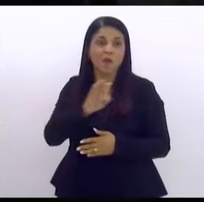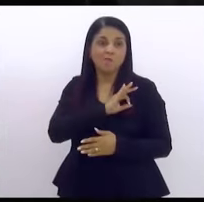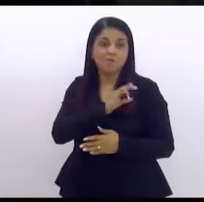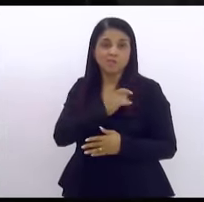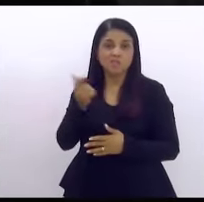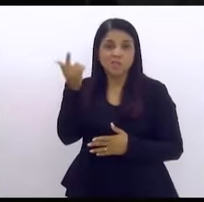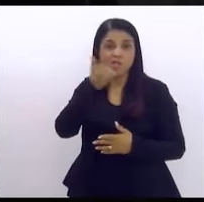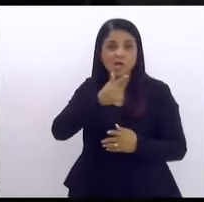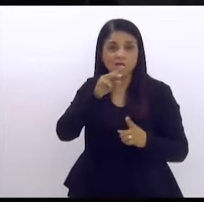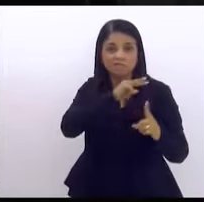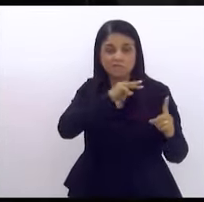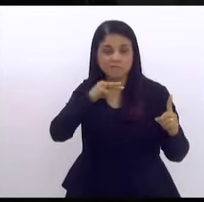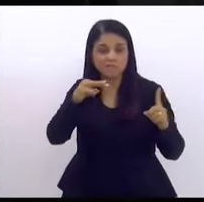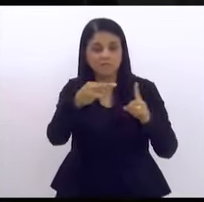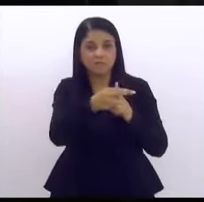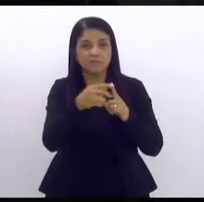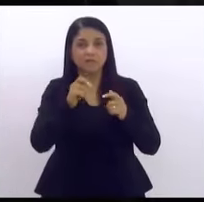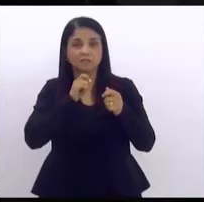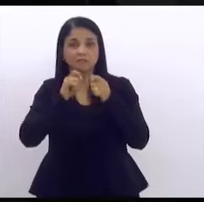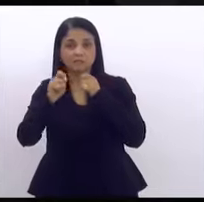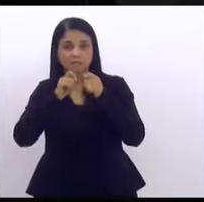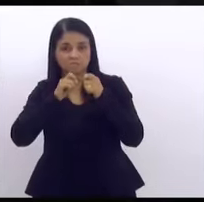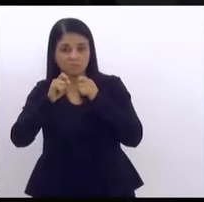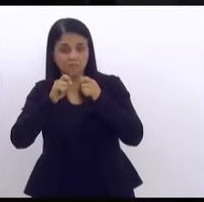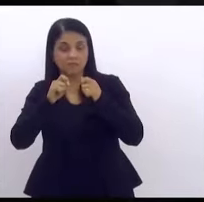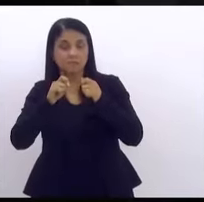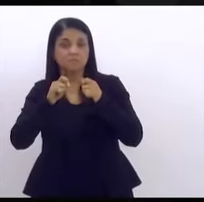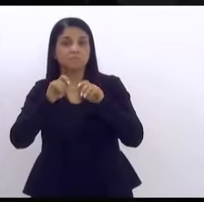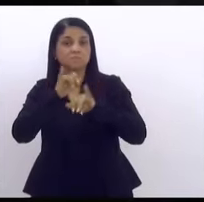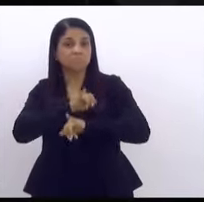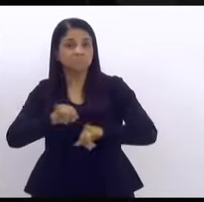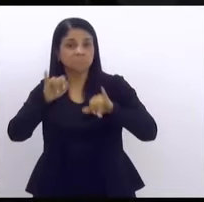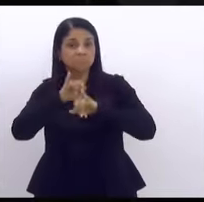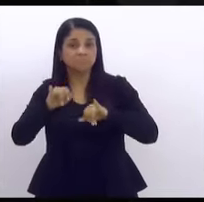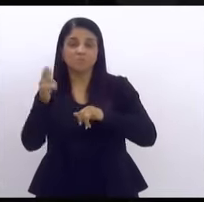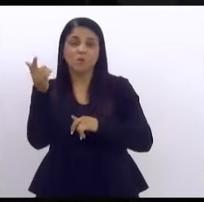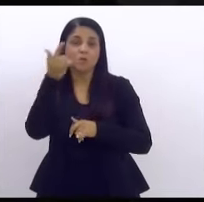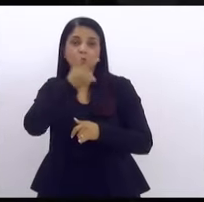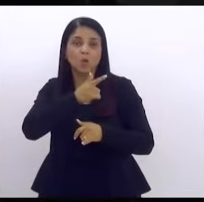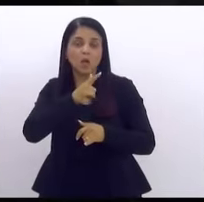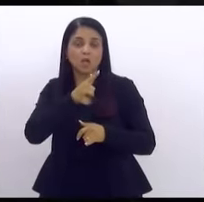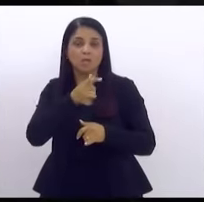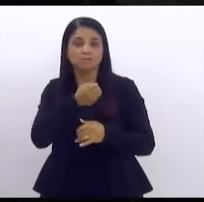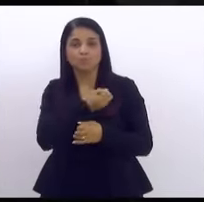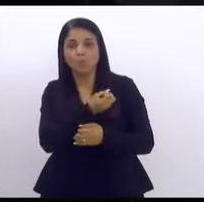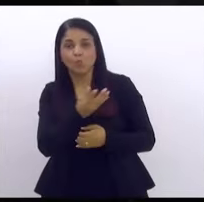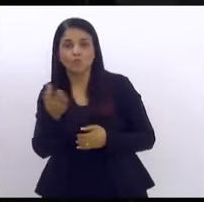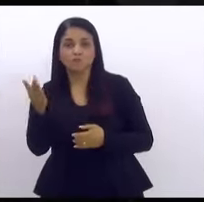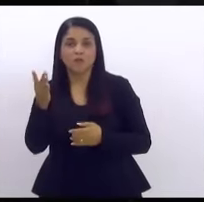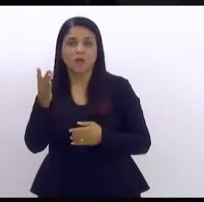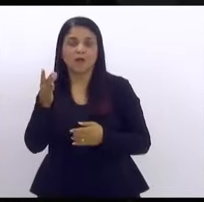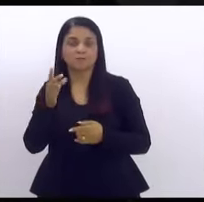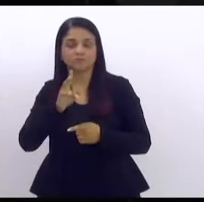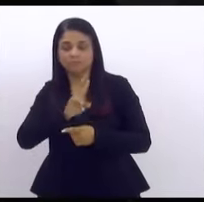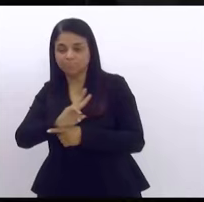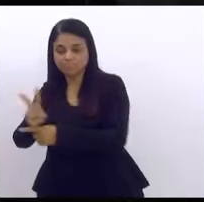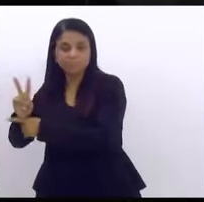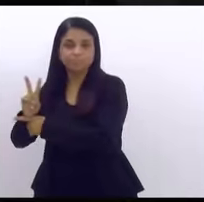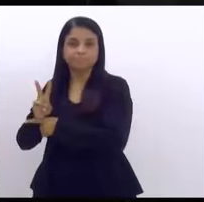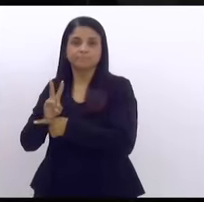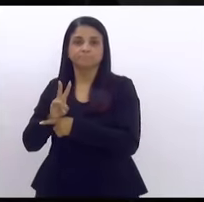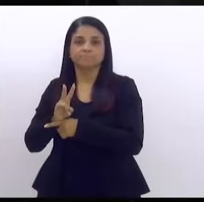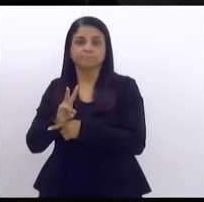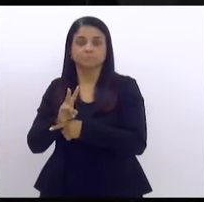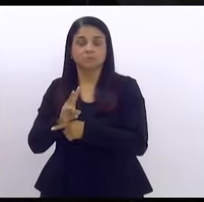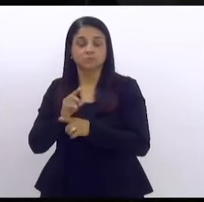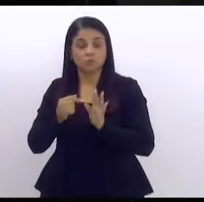ganham visibilidade na imprensa, mas não ganham em efetividade. Então, isso está demonstrado no